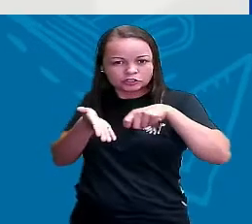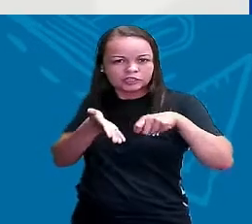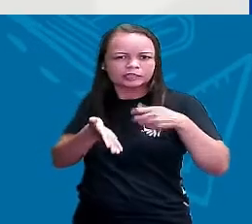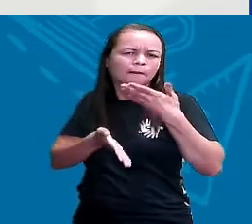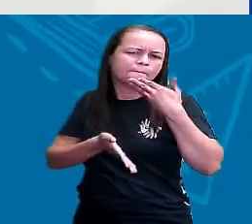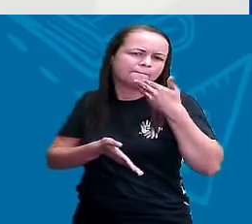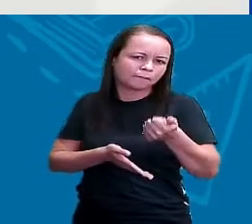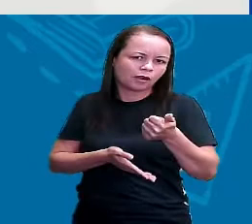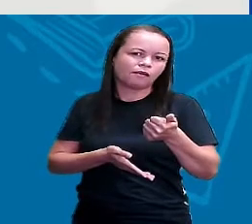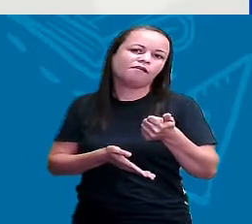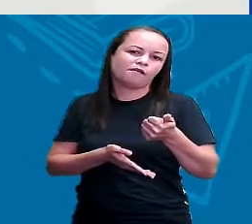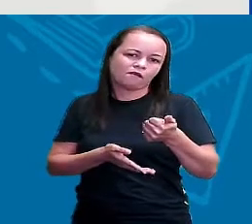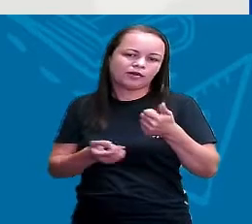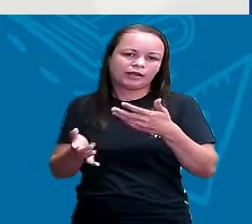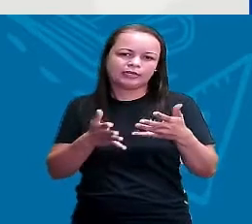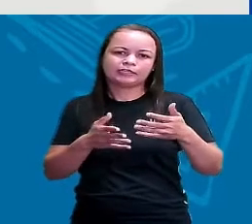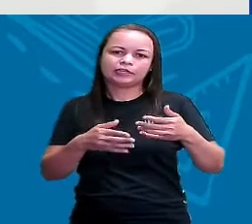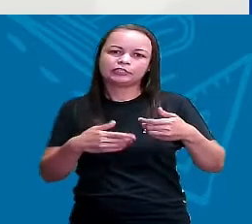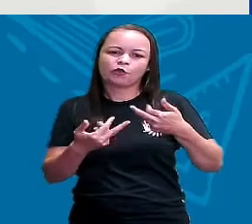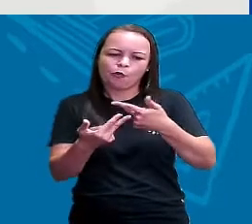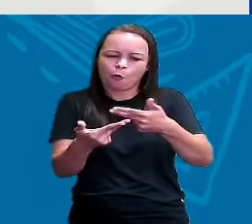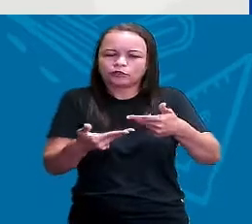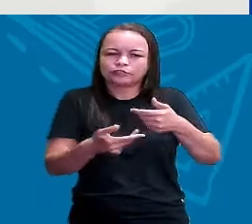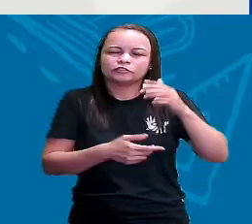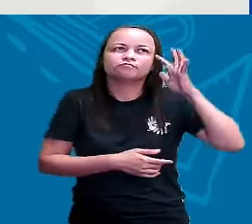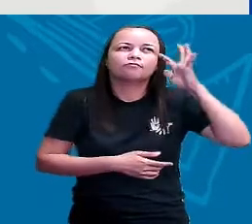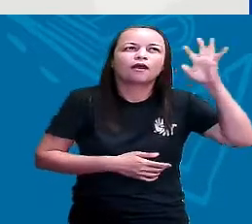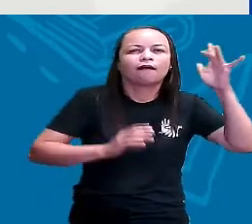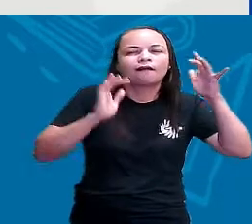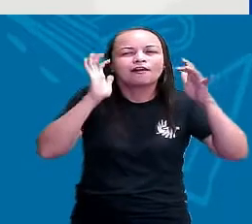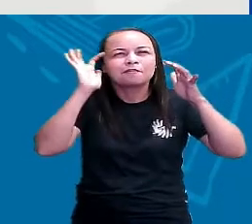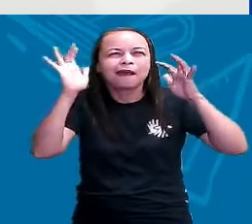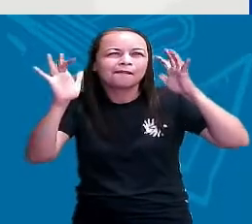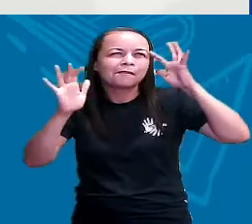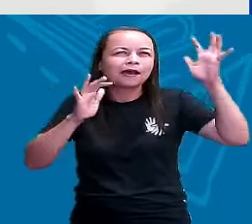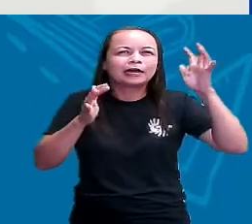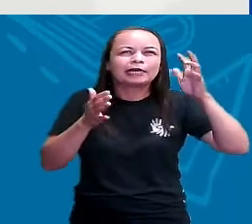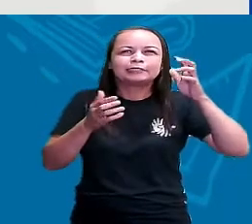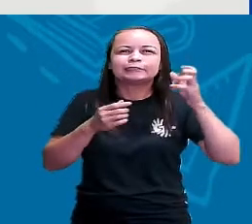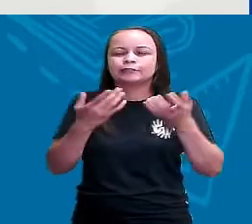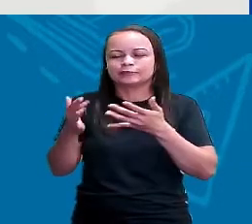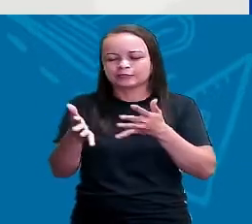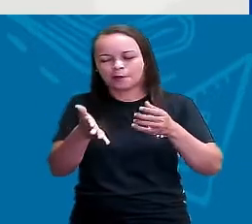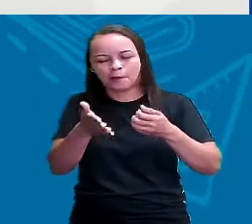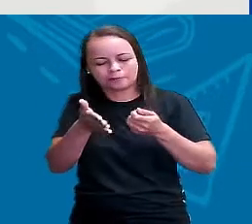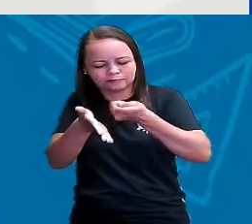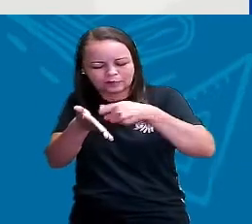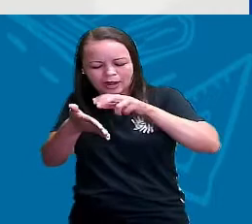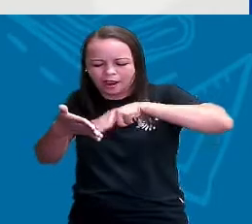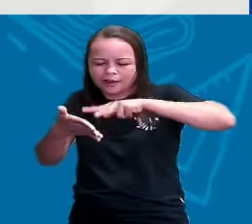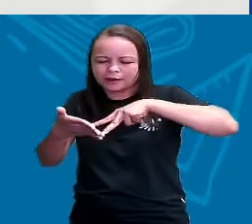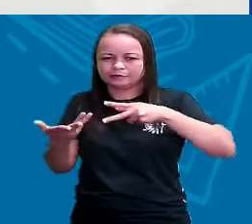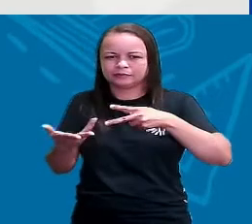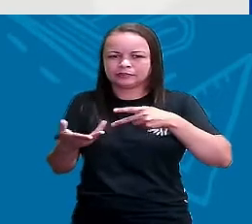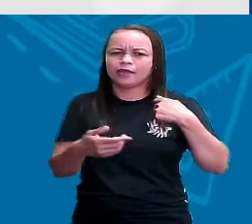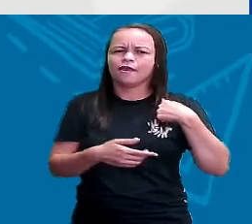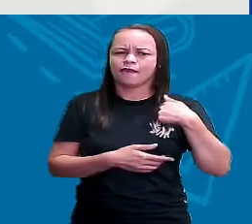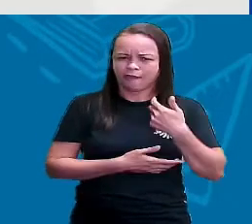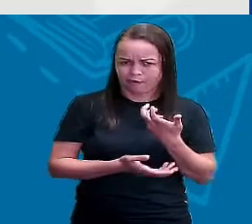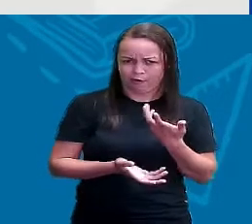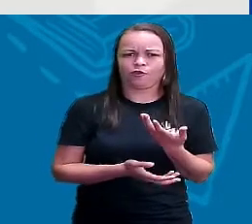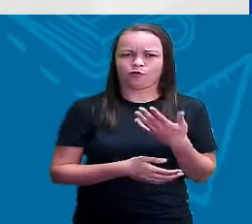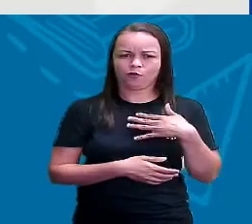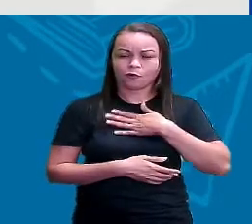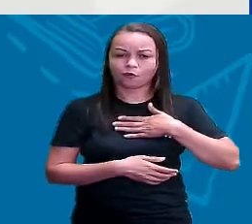outros benefícios, que a gente se diverte, a gente viaja no mundo da imaginação. Eu viajo e eu amo ler. Toda noite antes